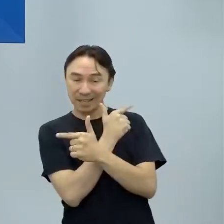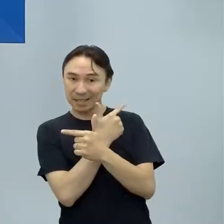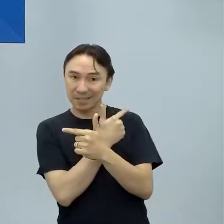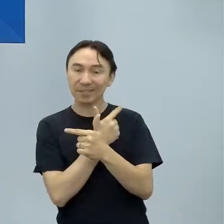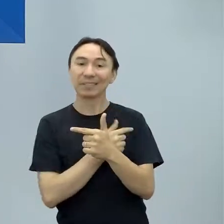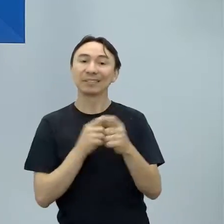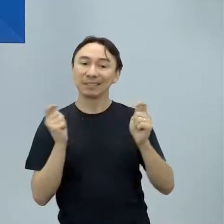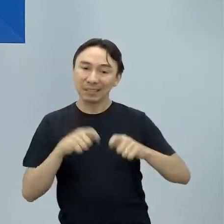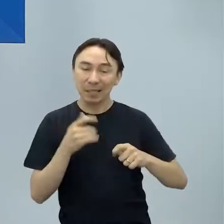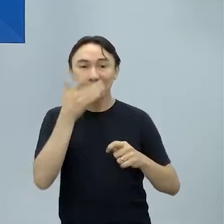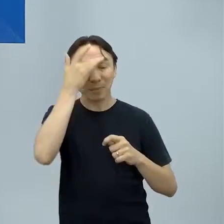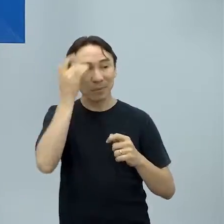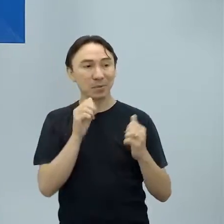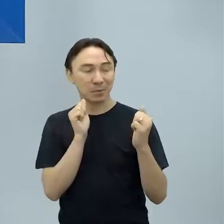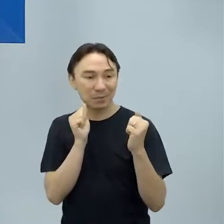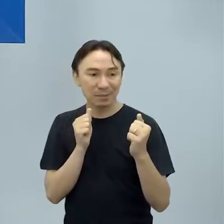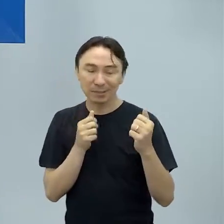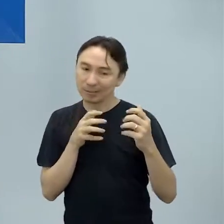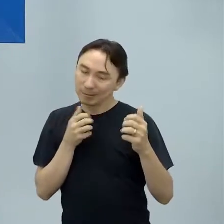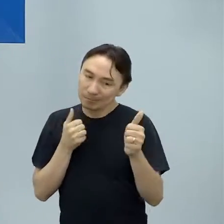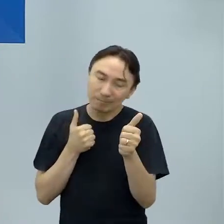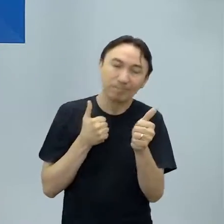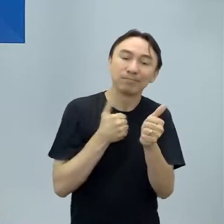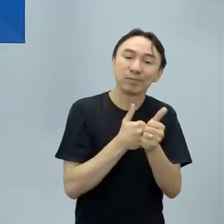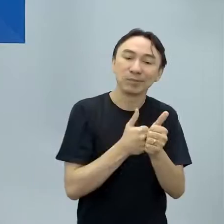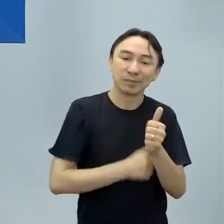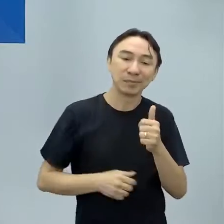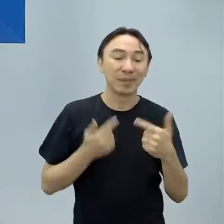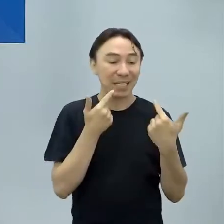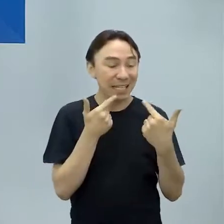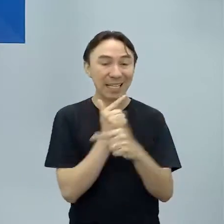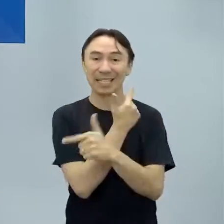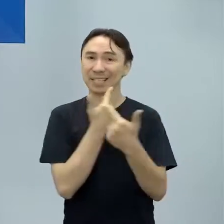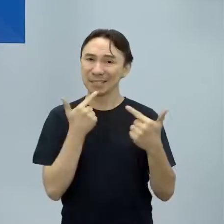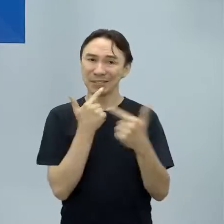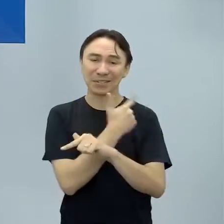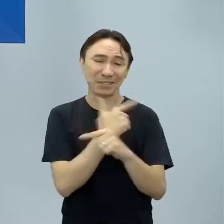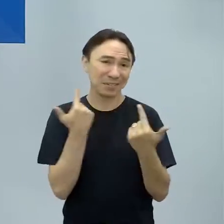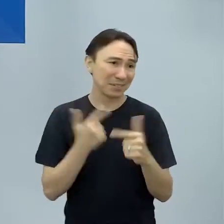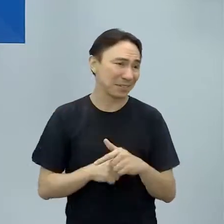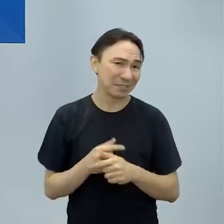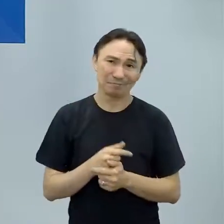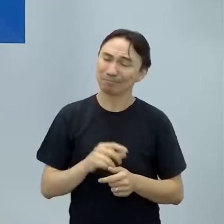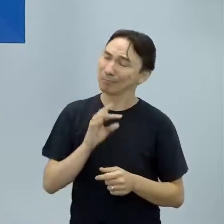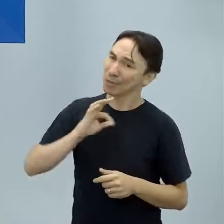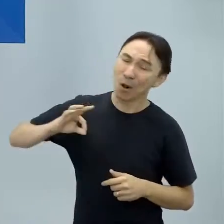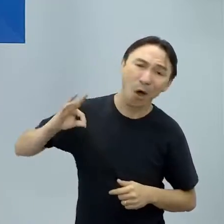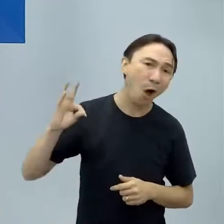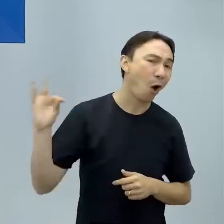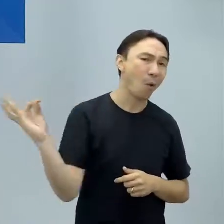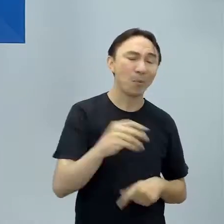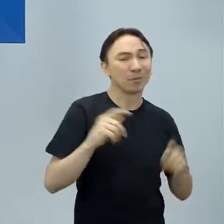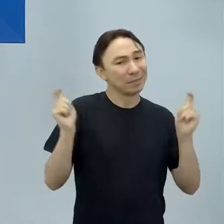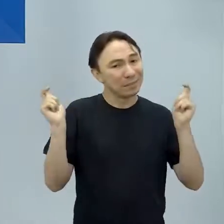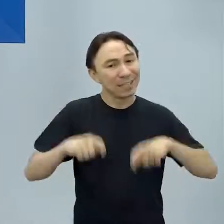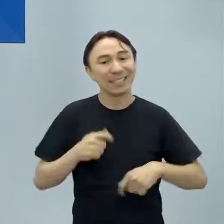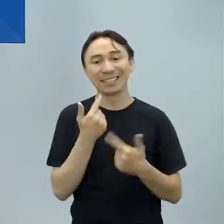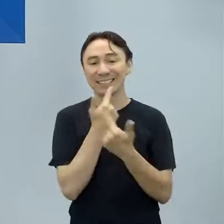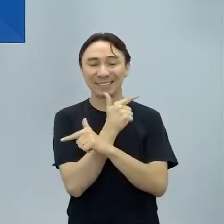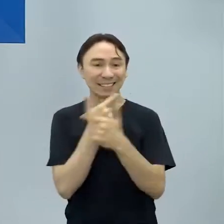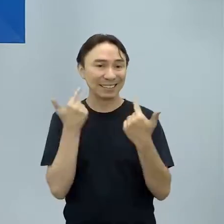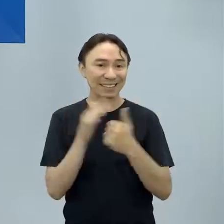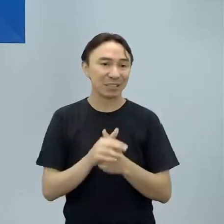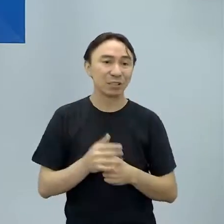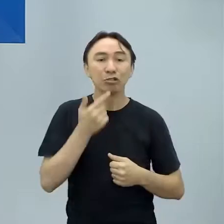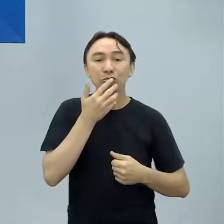riso, ele é uma linguagem universal, né? Que todo mundo é capaz de rir, que a gente vê o riso presente desde um nenê até um